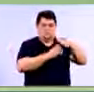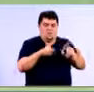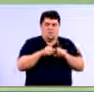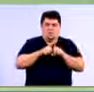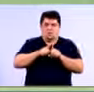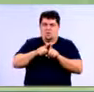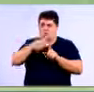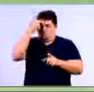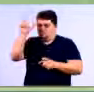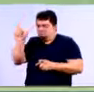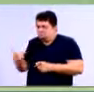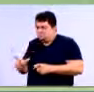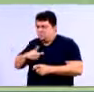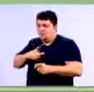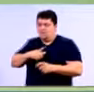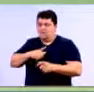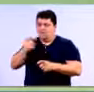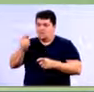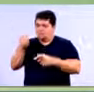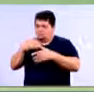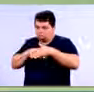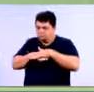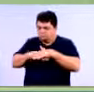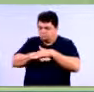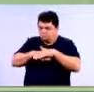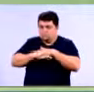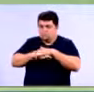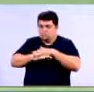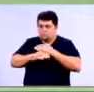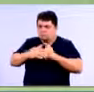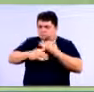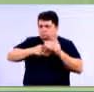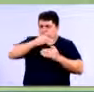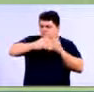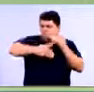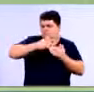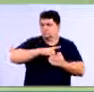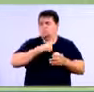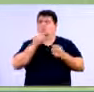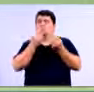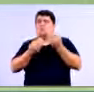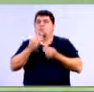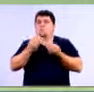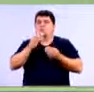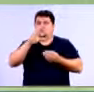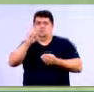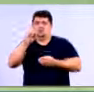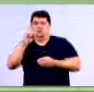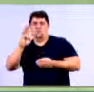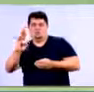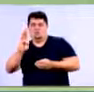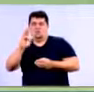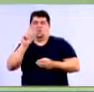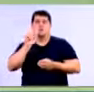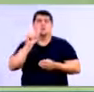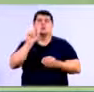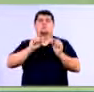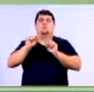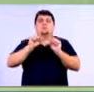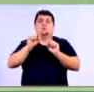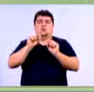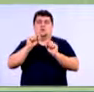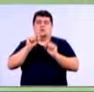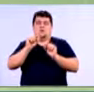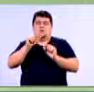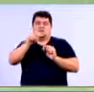utilizam quando economizam um determinado recurso ao longo de um período de tempo, né? O CDB, ele é um investimento